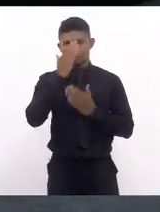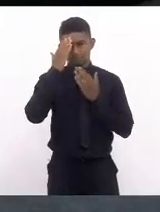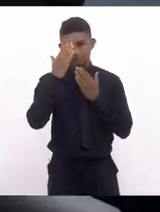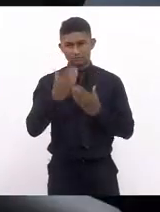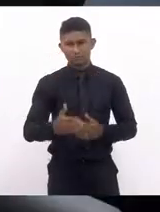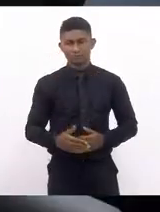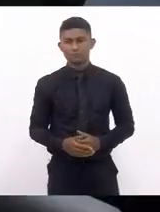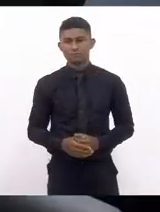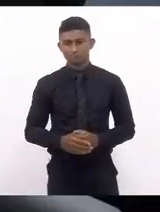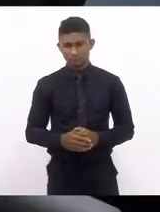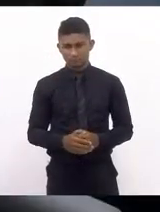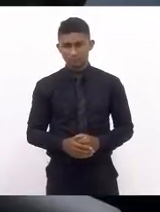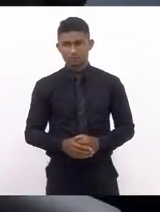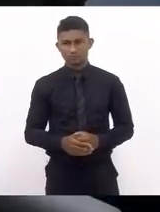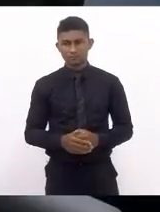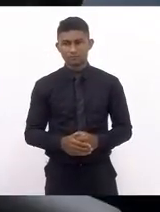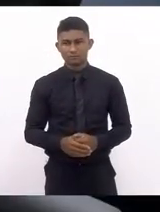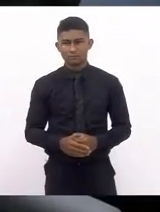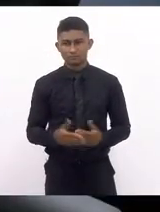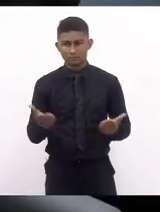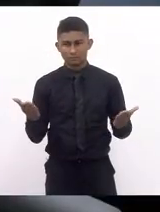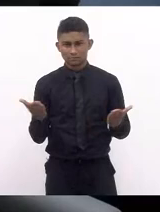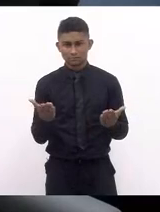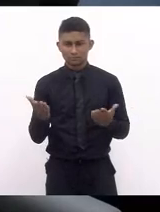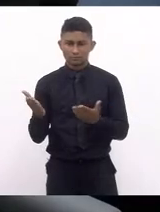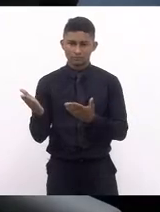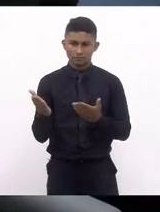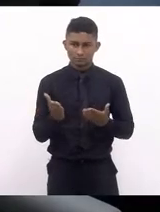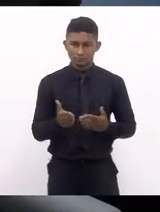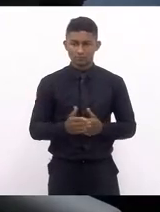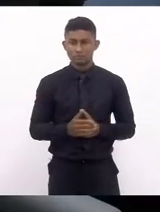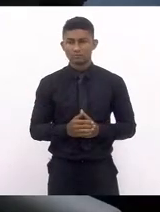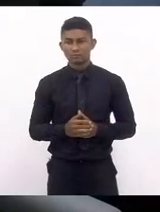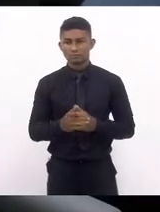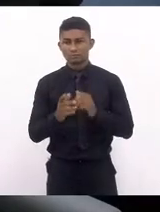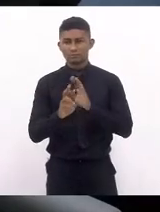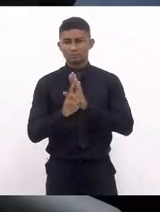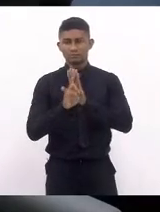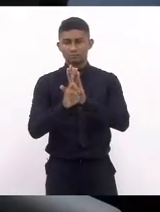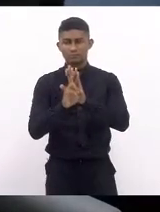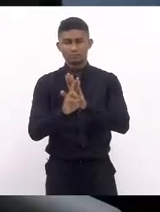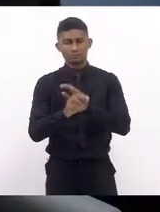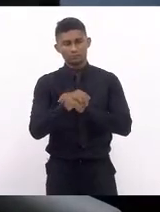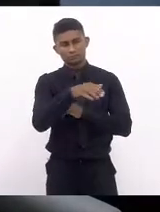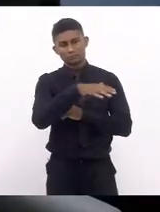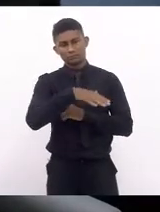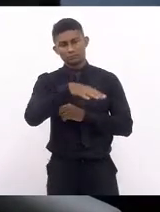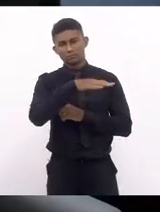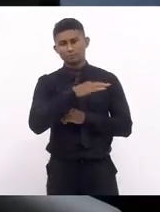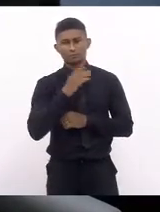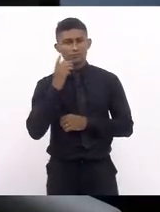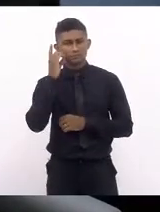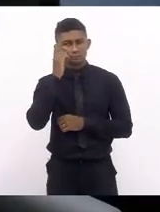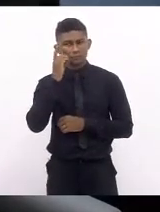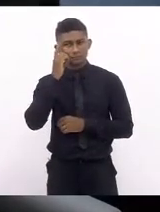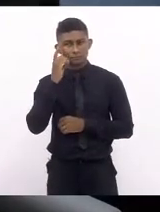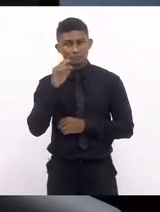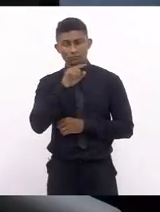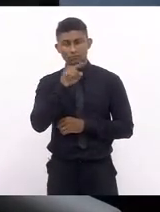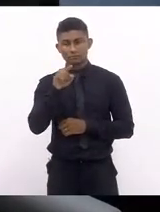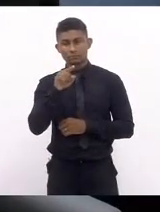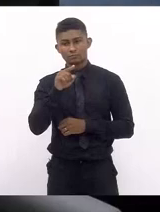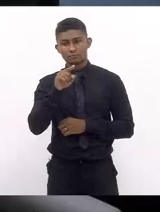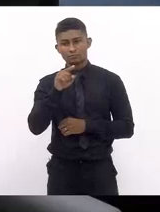Presidente Obrigado estado com a vida agora para fazer o uso da fala representando essa Baixada Fluminense nosso Deputado você é